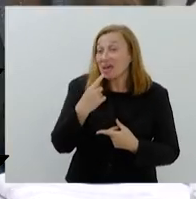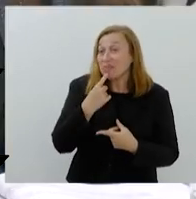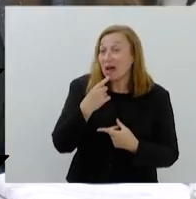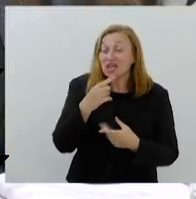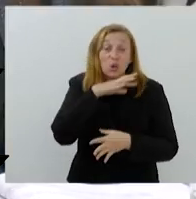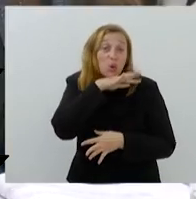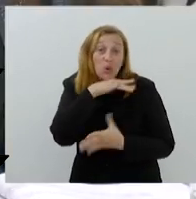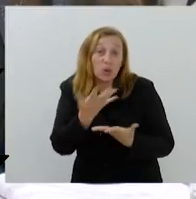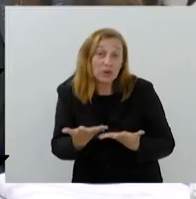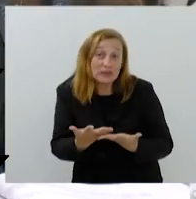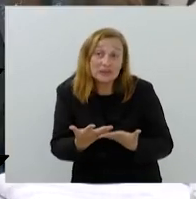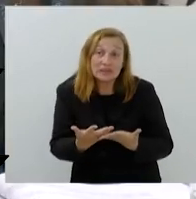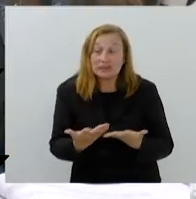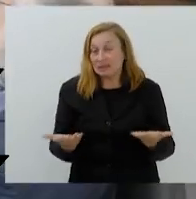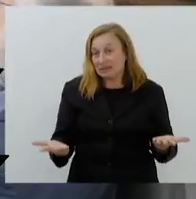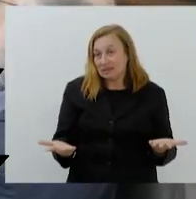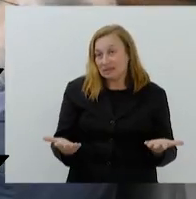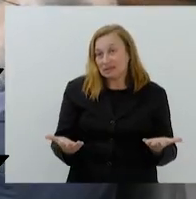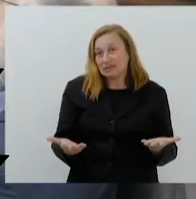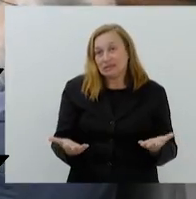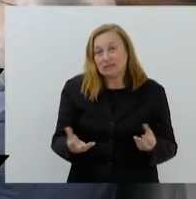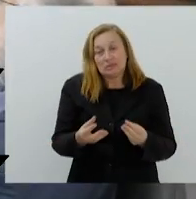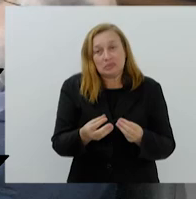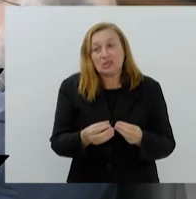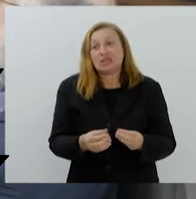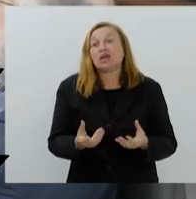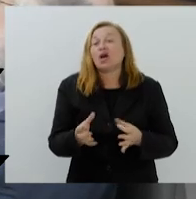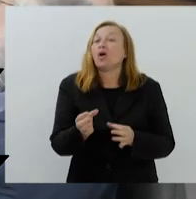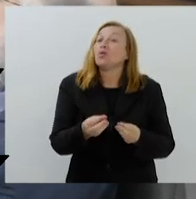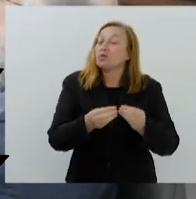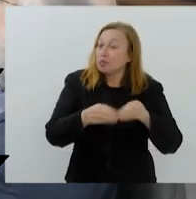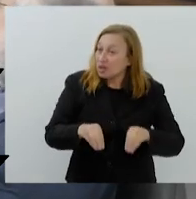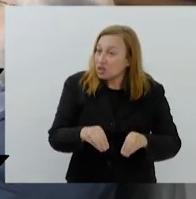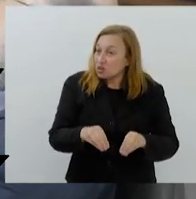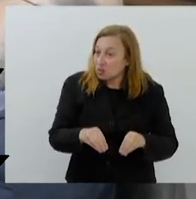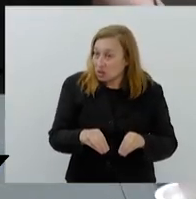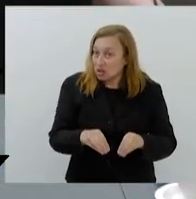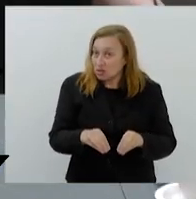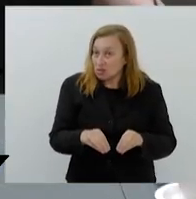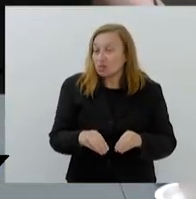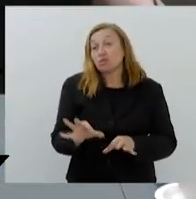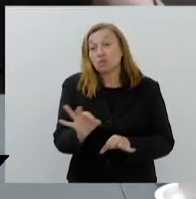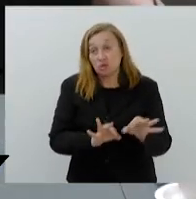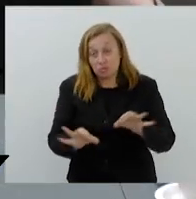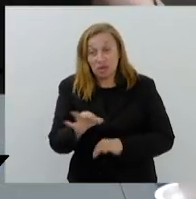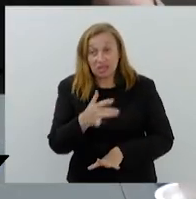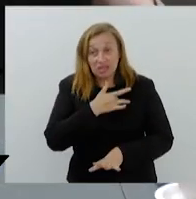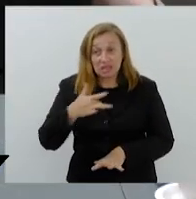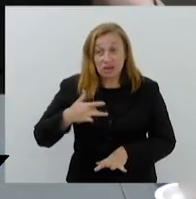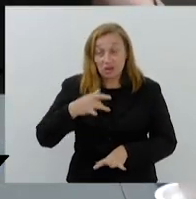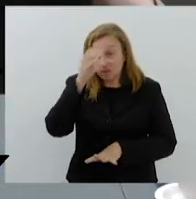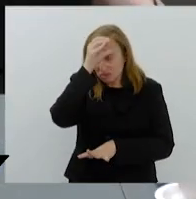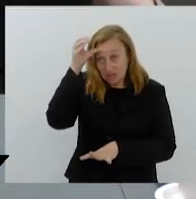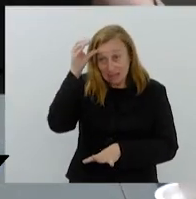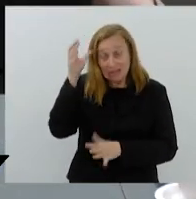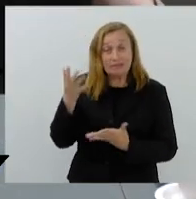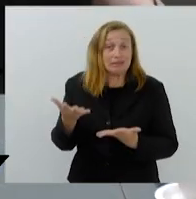causar danos irreparáveis à imagem. Os danos irreparáveis que os planos de saúde fazem aos seus